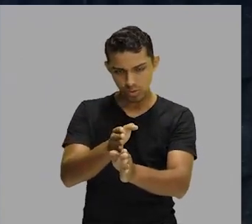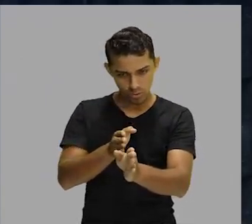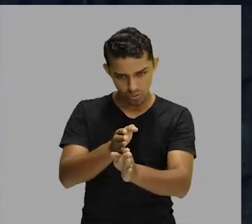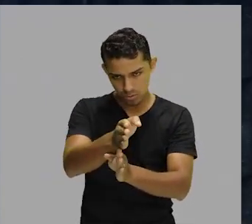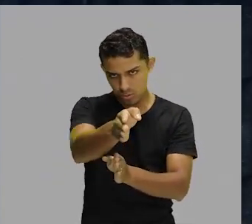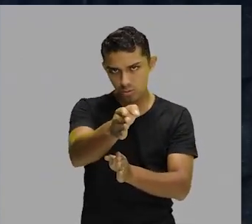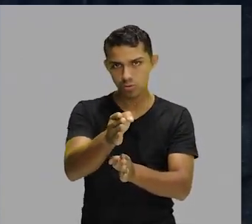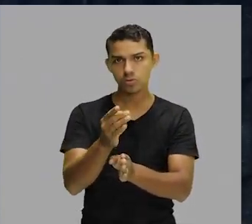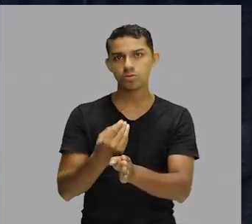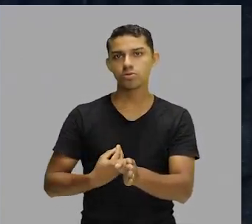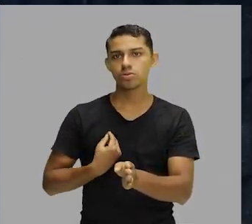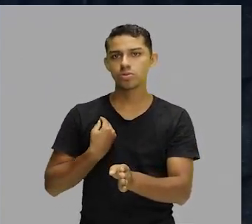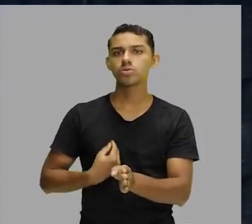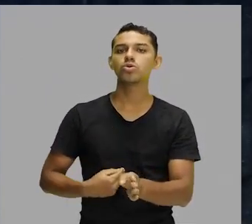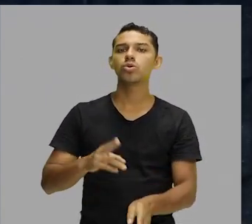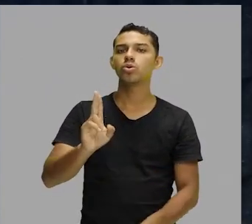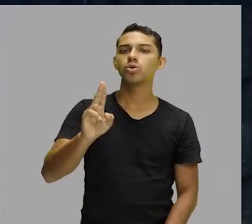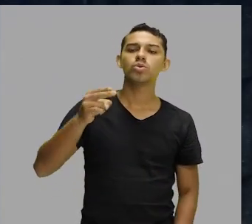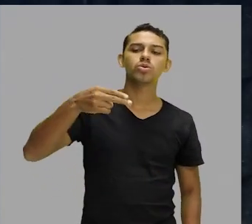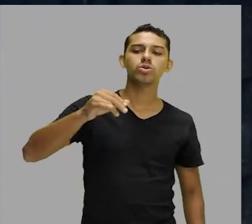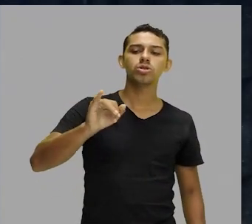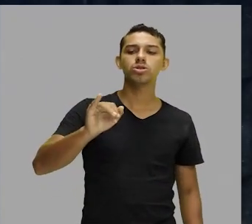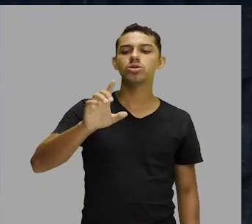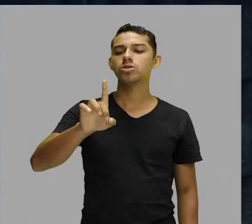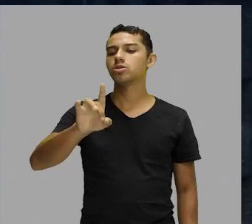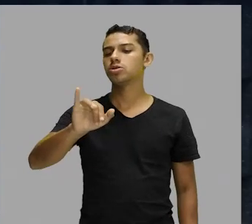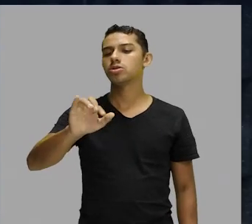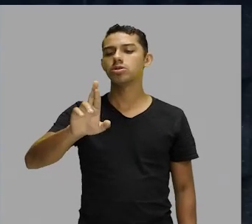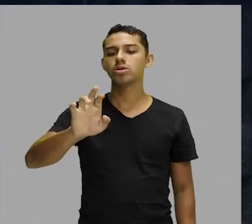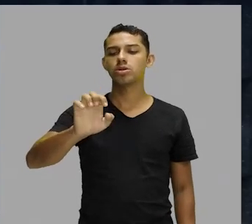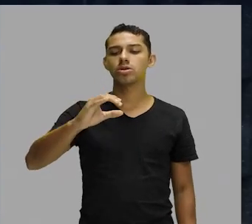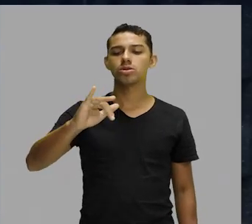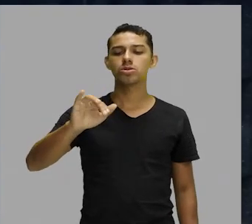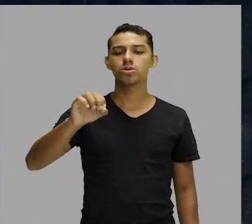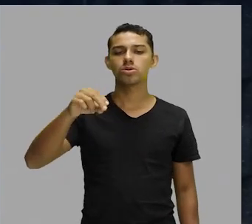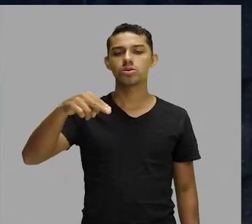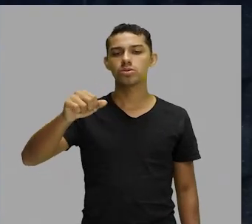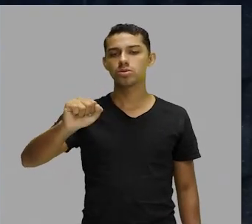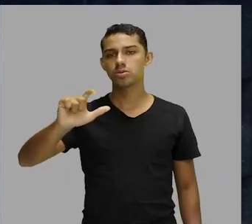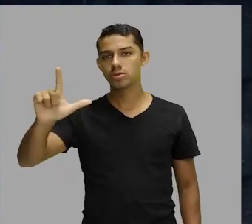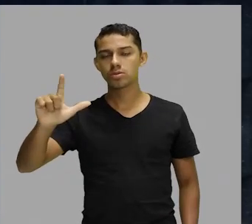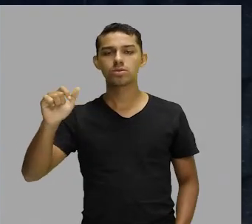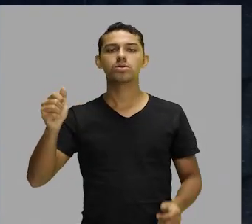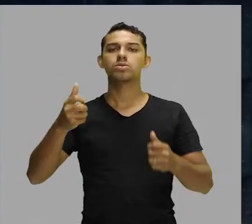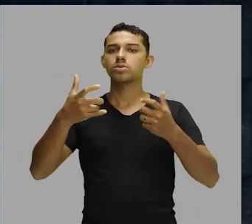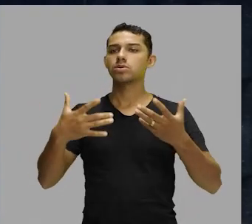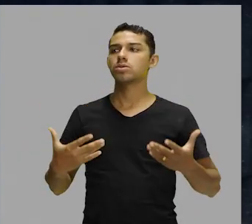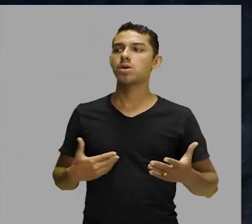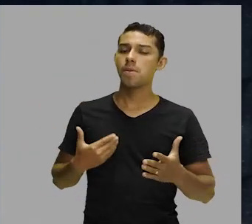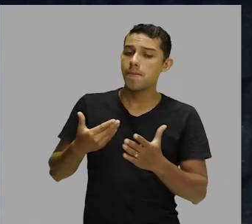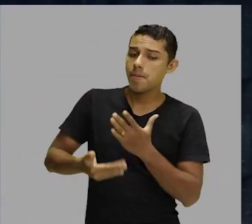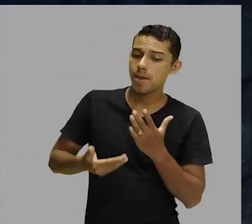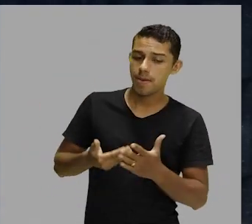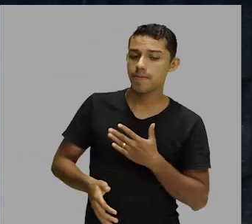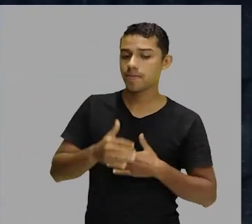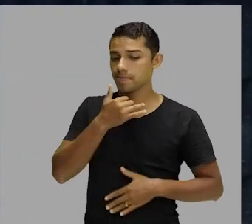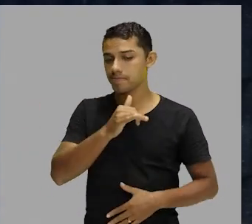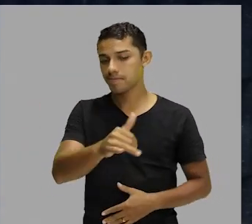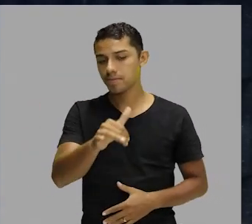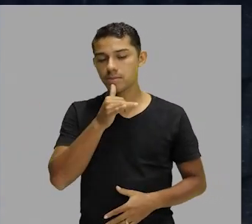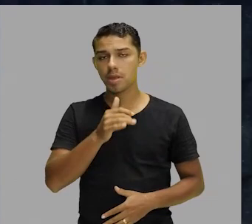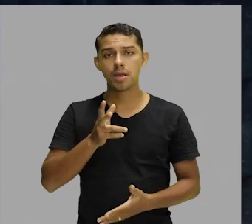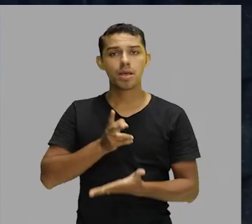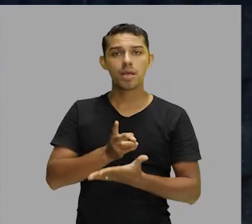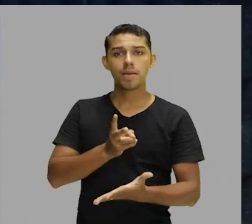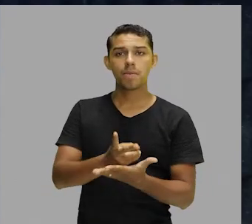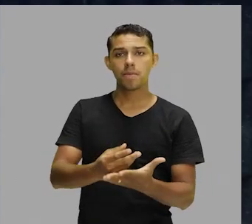sentido e a cada vez que a energia é passada de um nível trófico para outro, existe uma perca de energia. Por isso que sempre